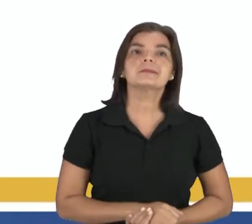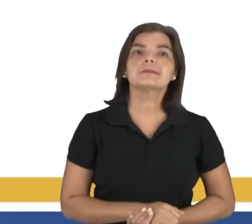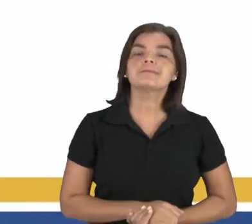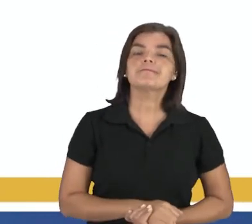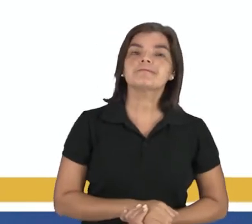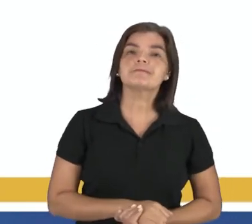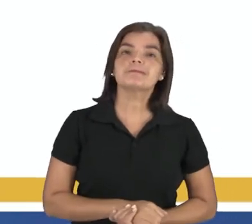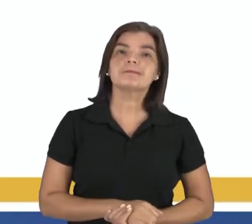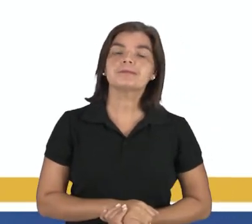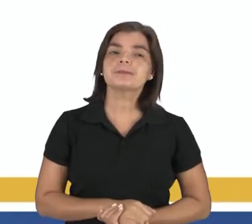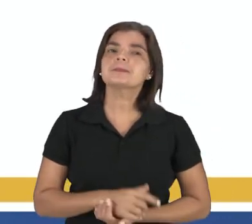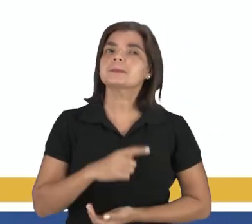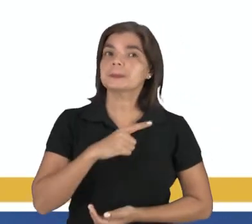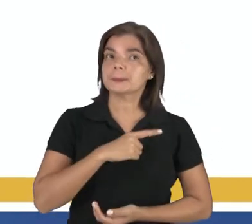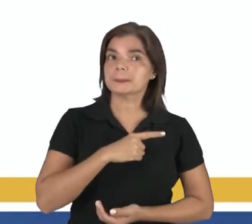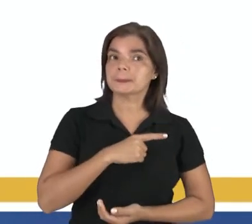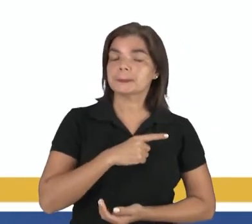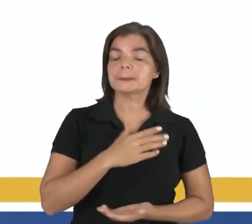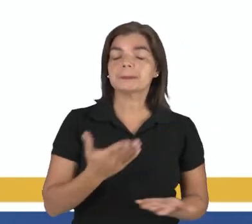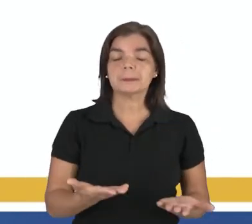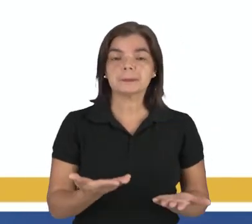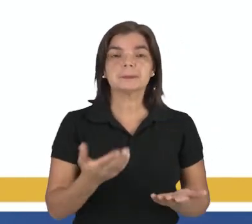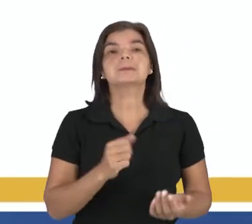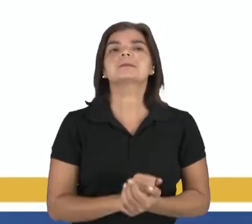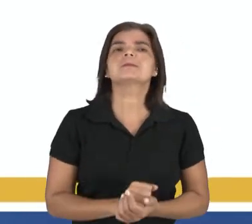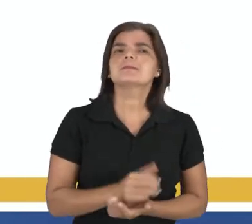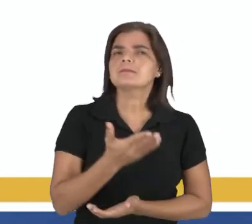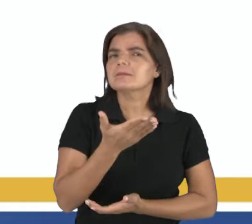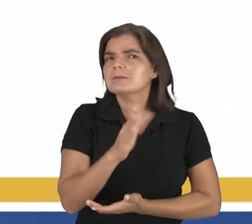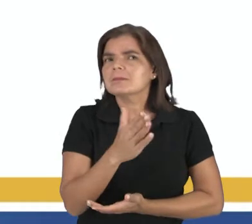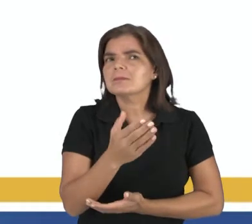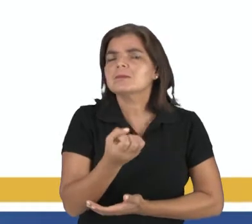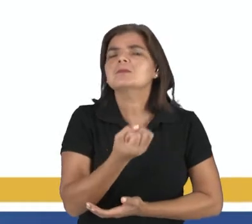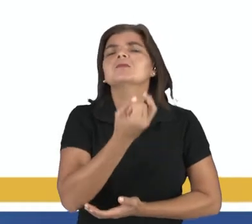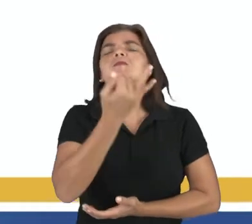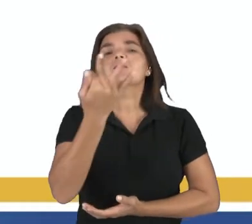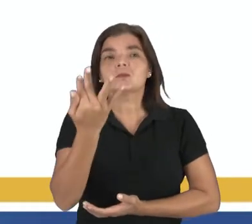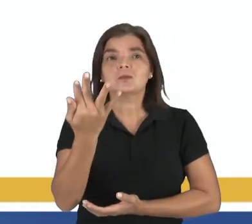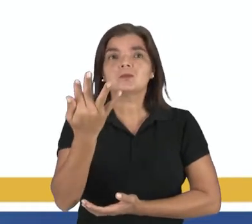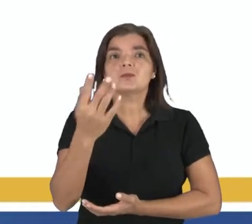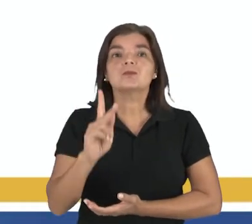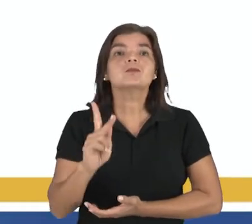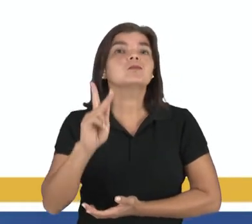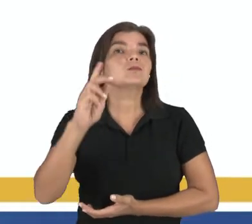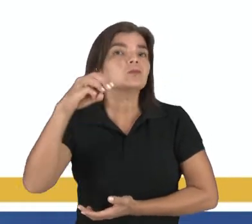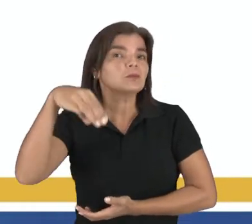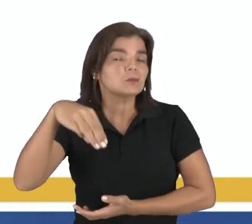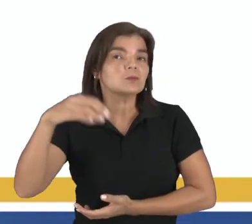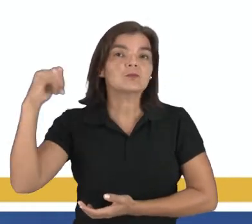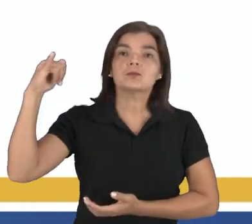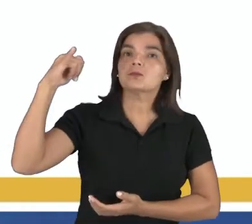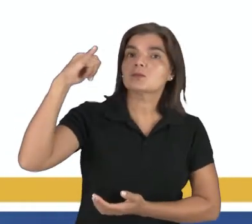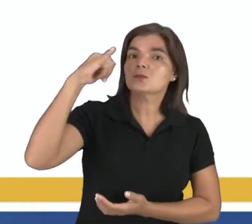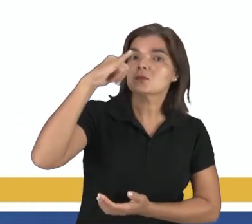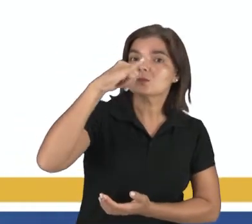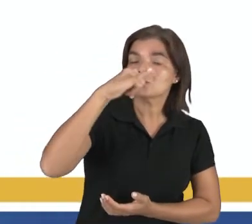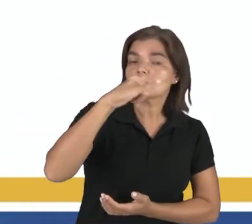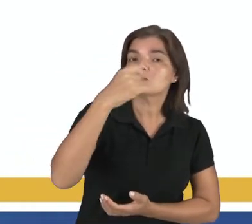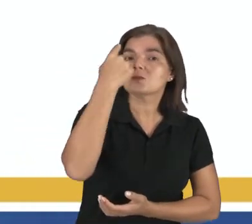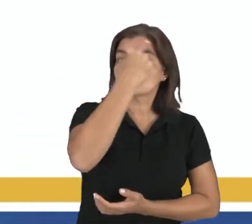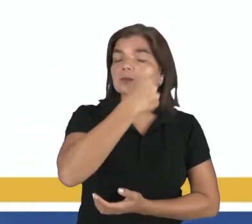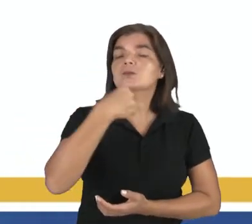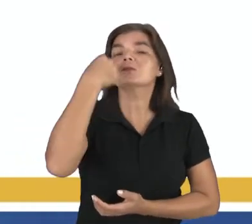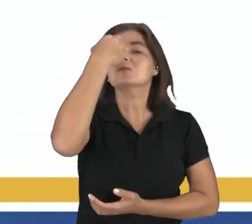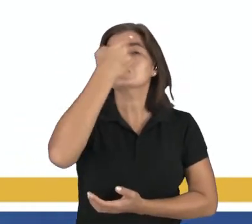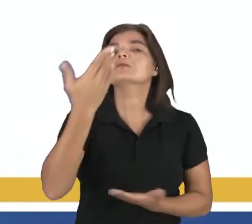E aí vocês vão ter o seguinte comando para essa questão. Em média, quantos quilômetros o avião percorreu em